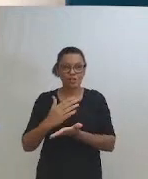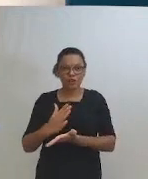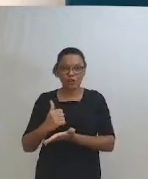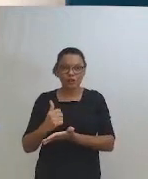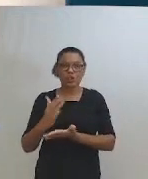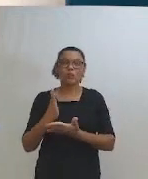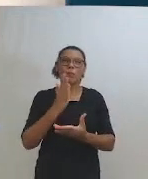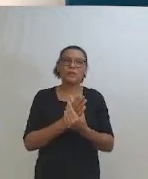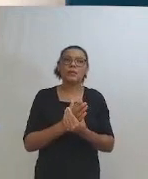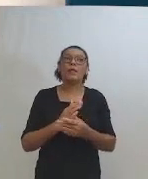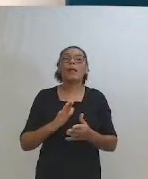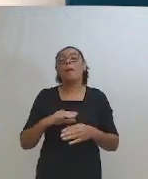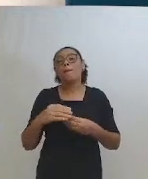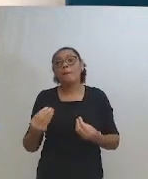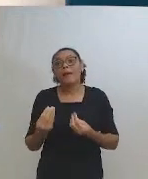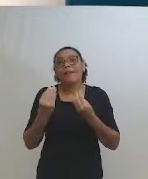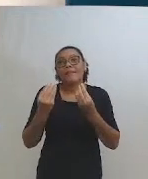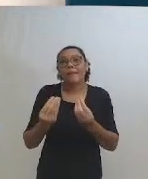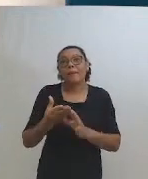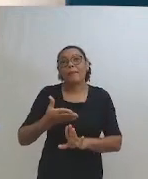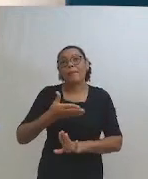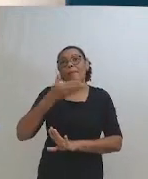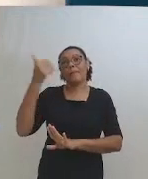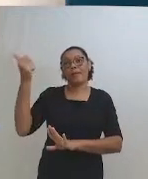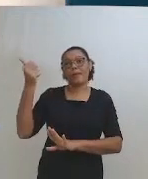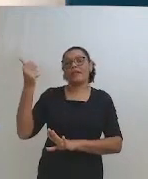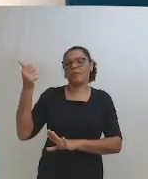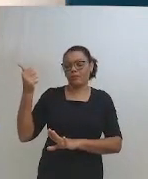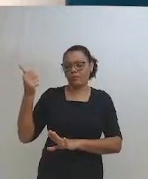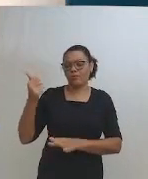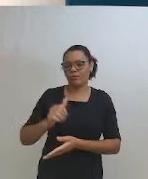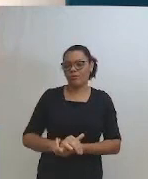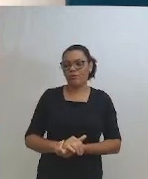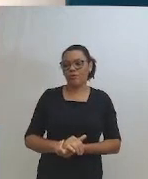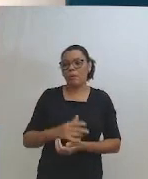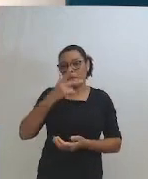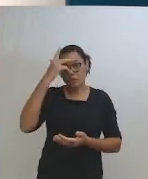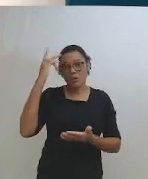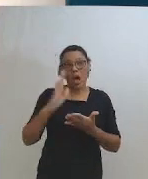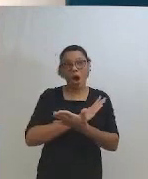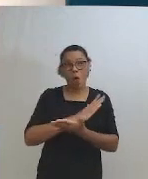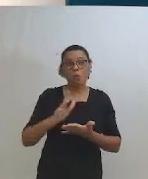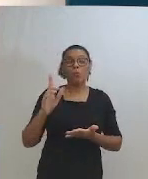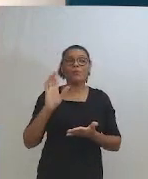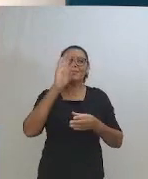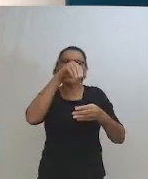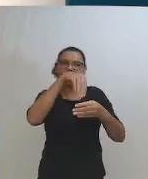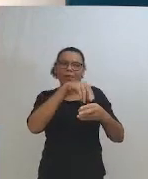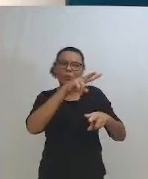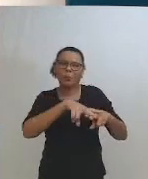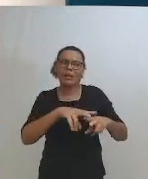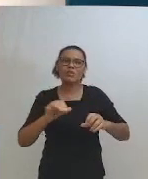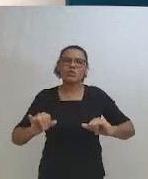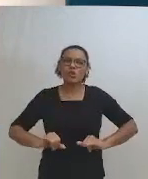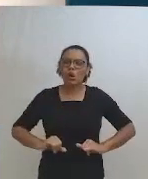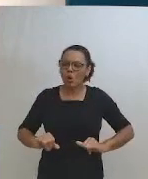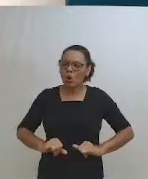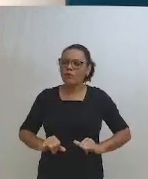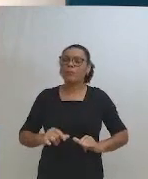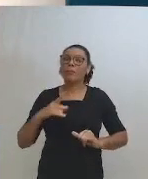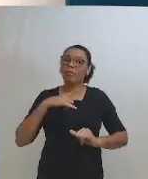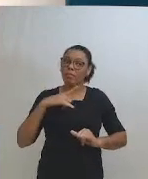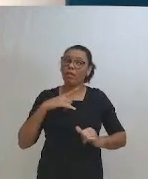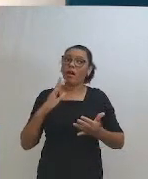celeridade para aqueles indivíduos que estão sofrendo com a custódia cautelar. Porque existem indivíduos que estão